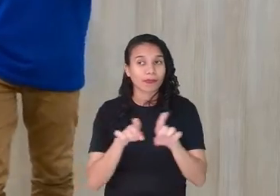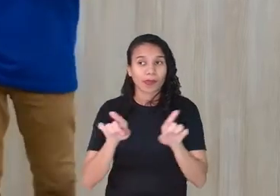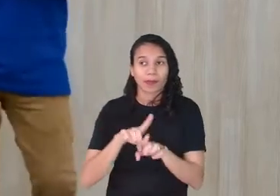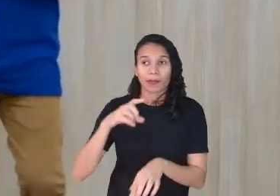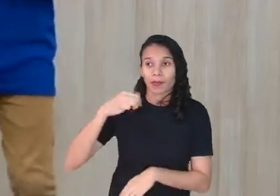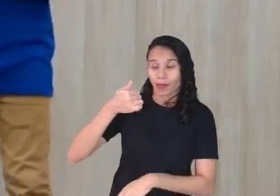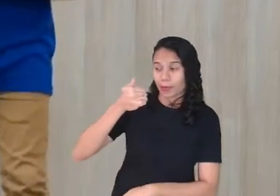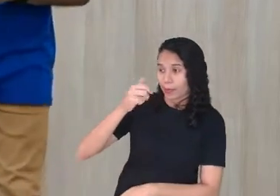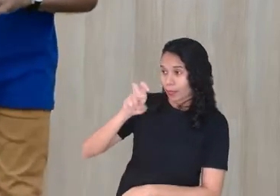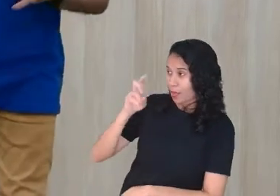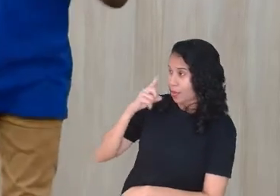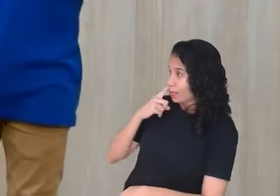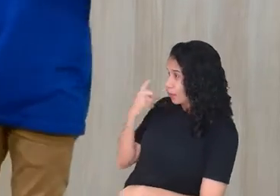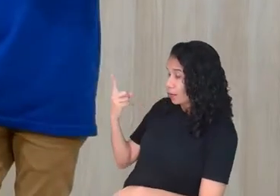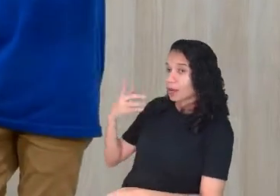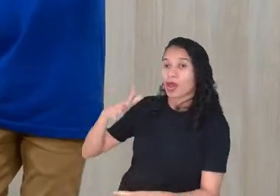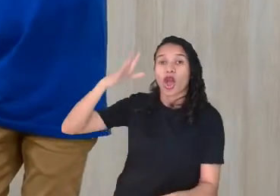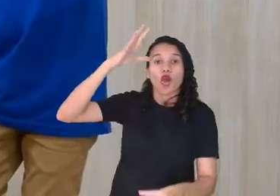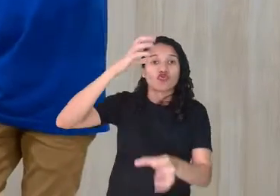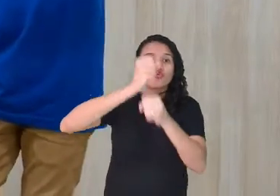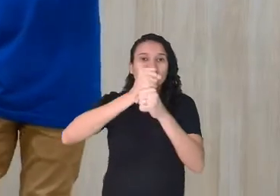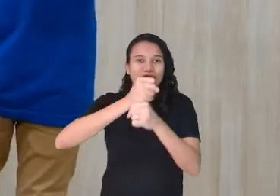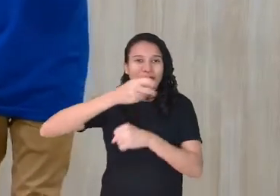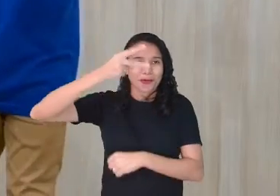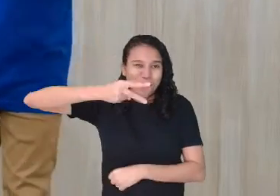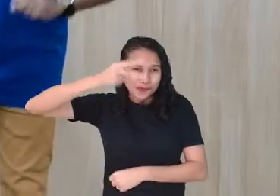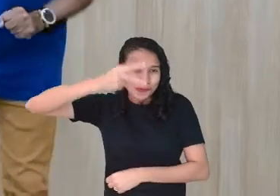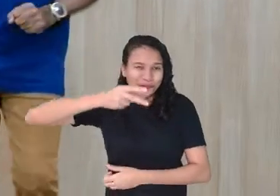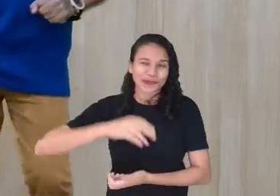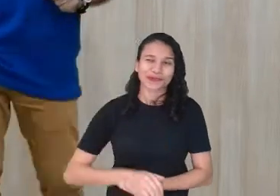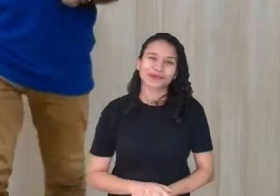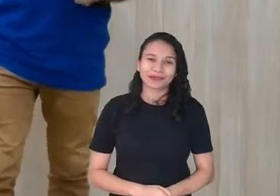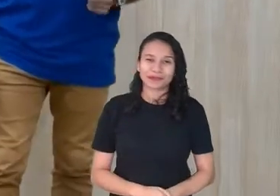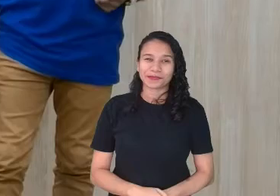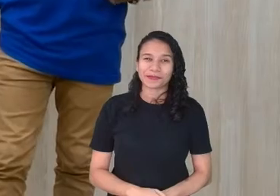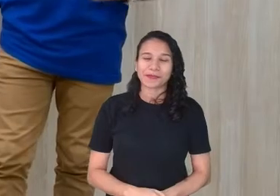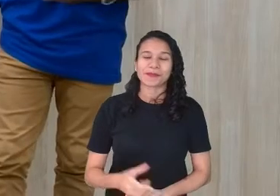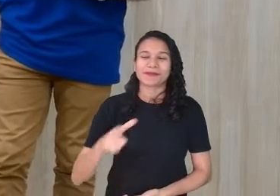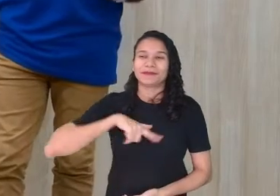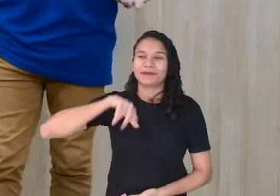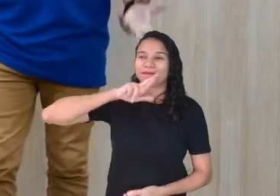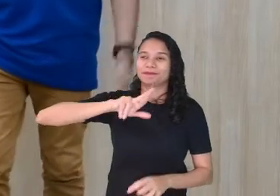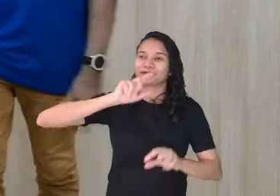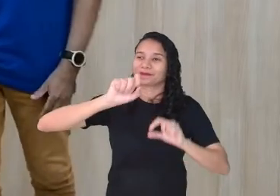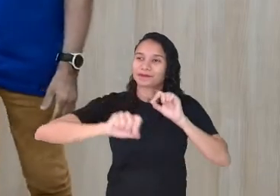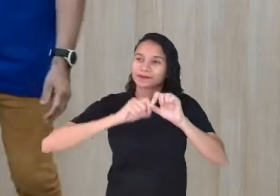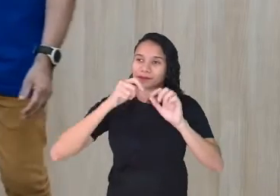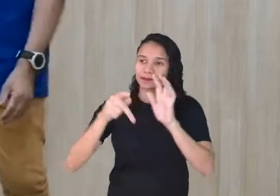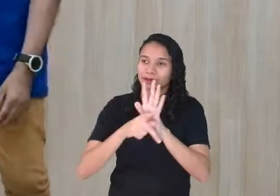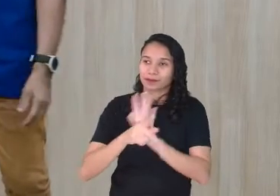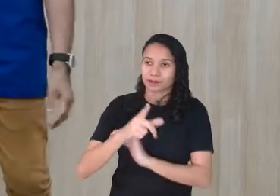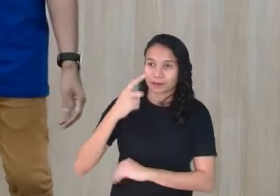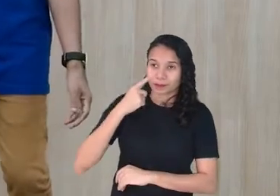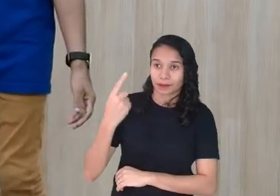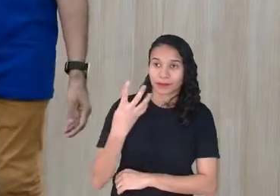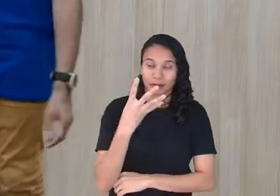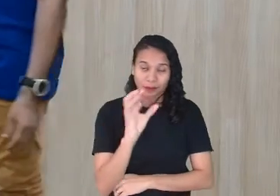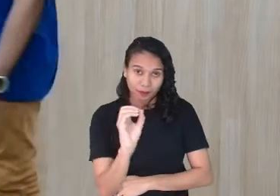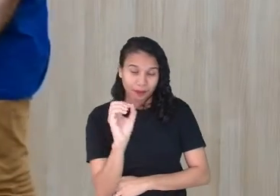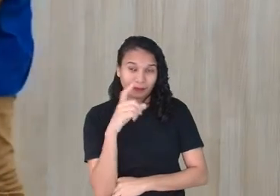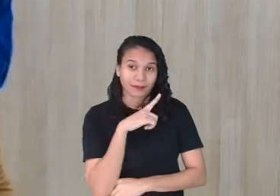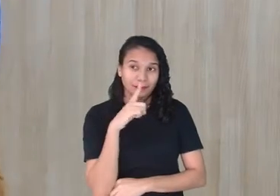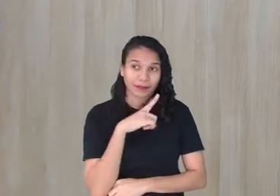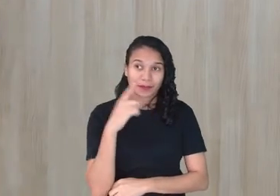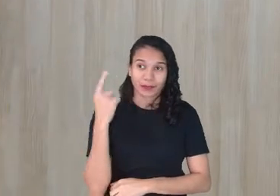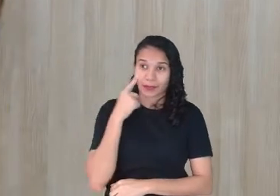de 15. Ó, juntando os dois, tá bom? Que vai dar exatamente o valor da a de 40, né? No caso aqui, eu vou